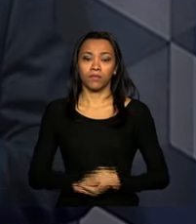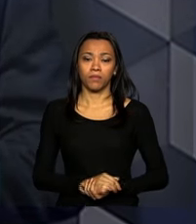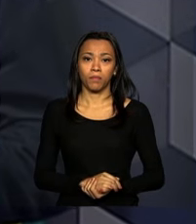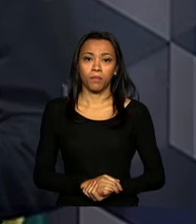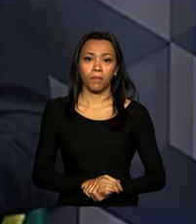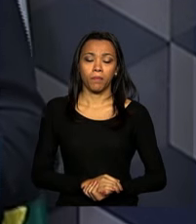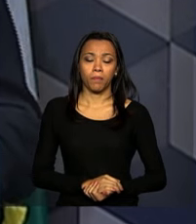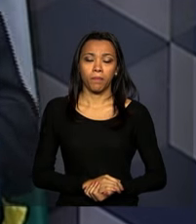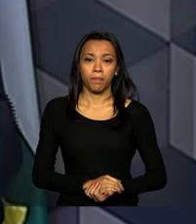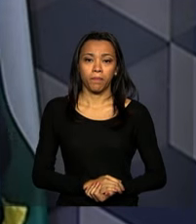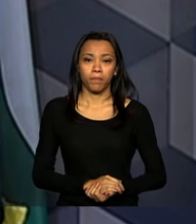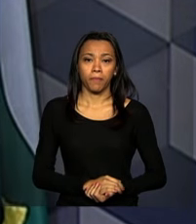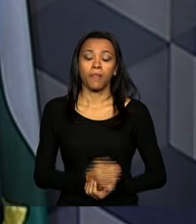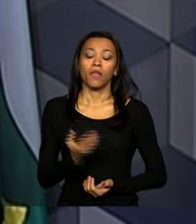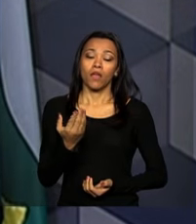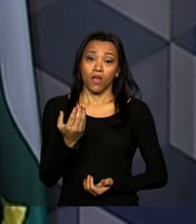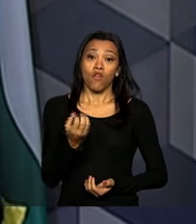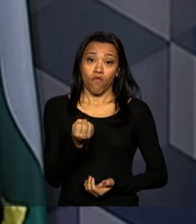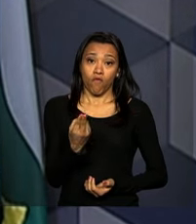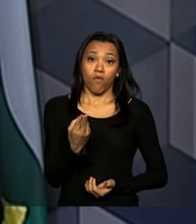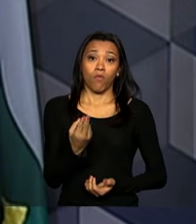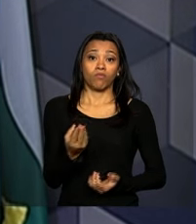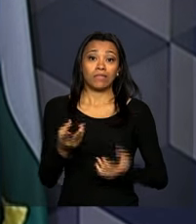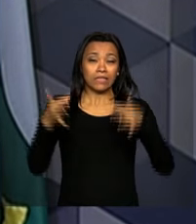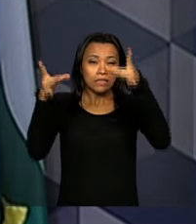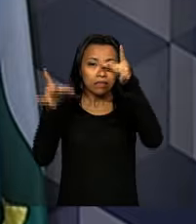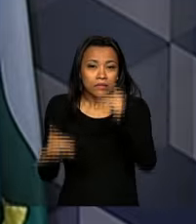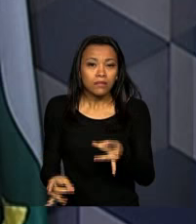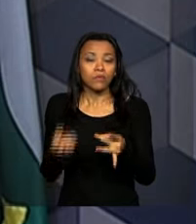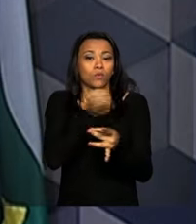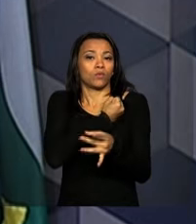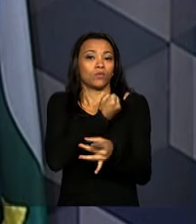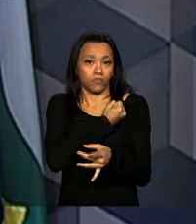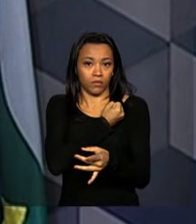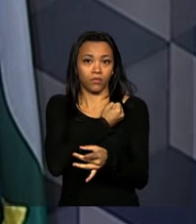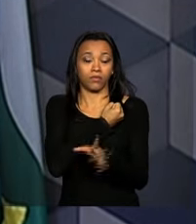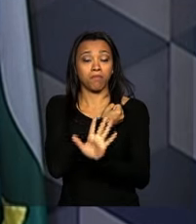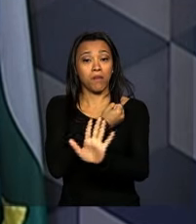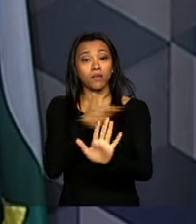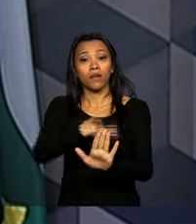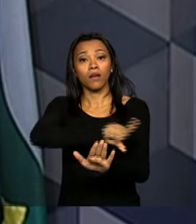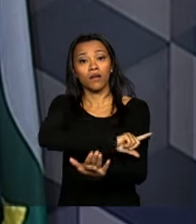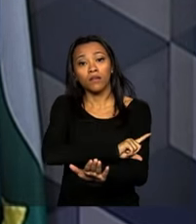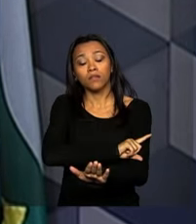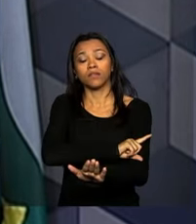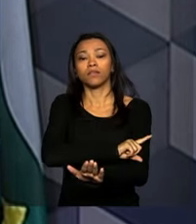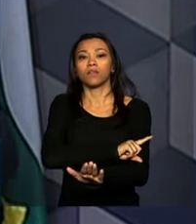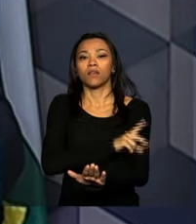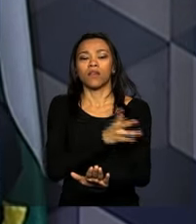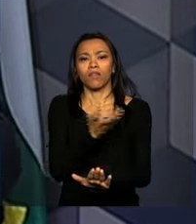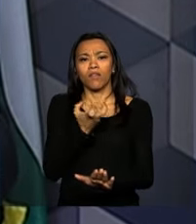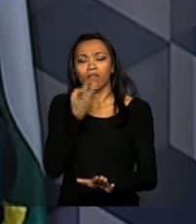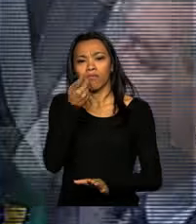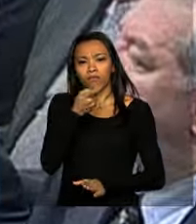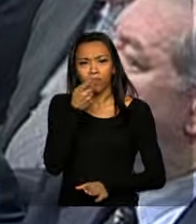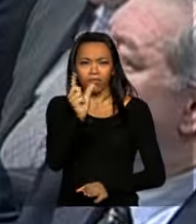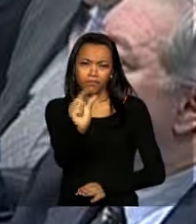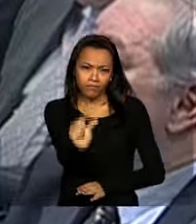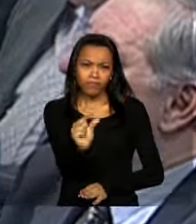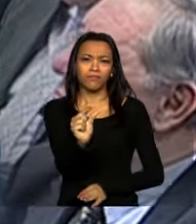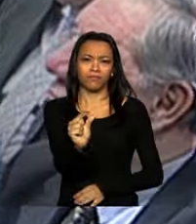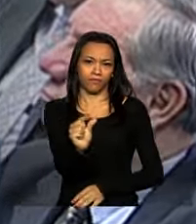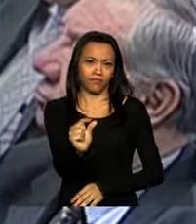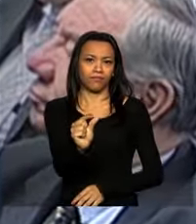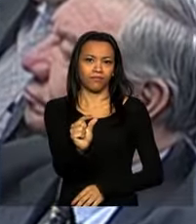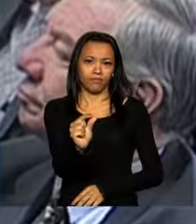E eu vou apresentar os números. Mas antes eu gostaria de falar um pouquinho